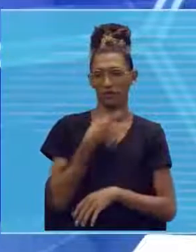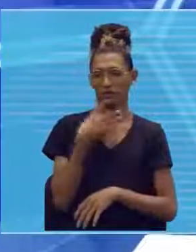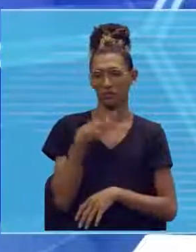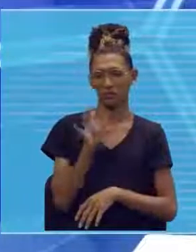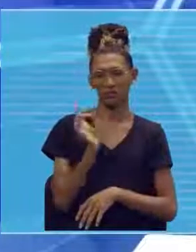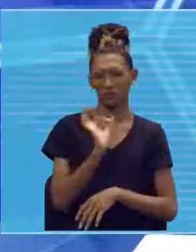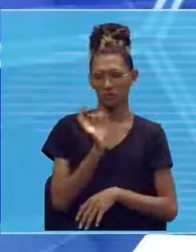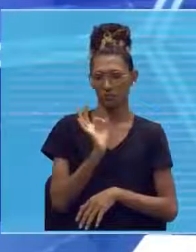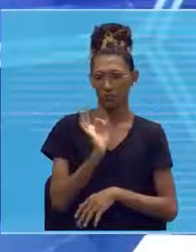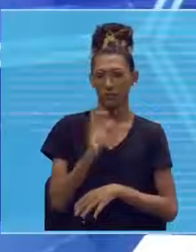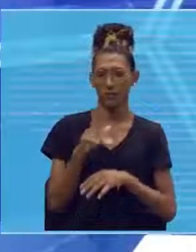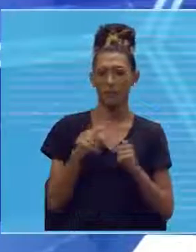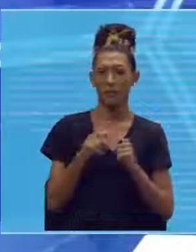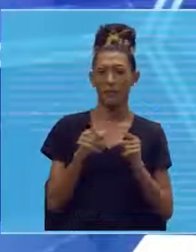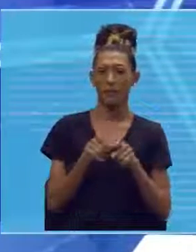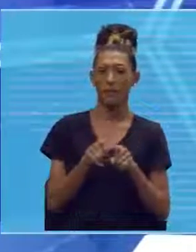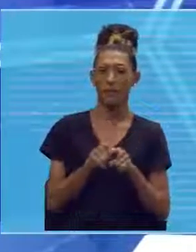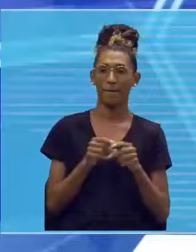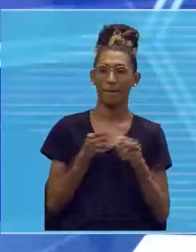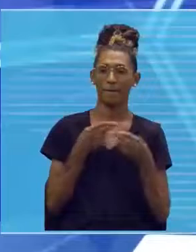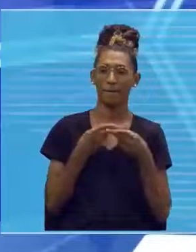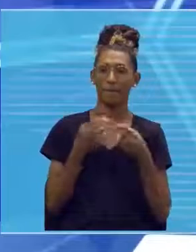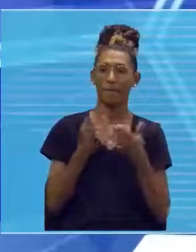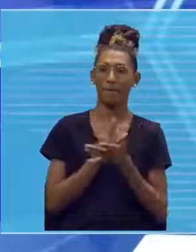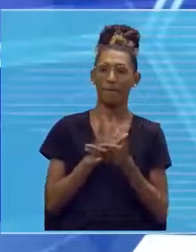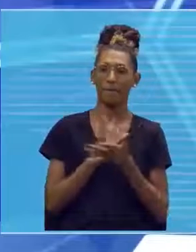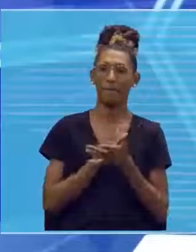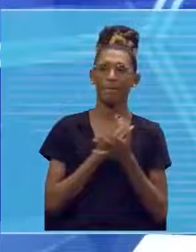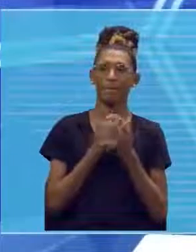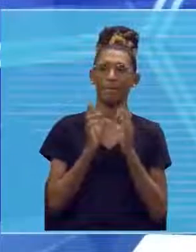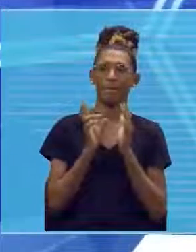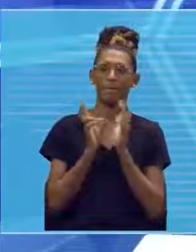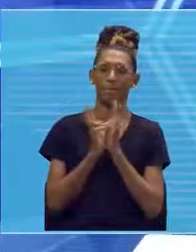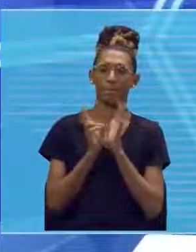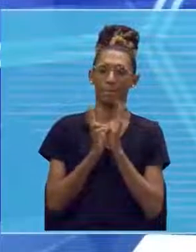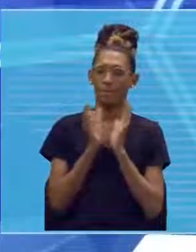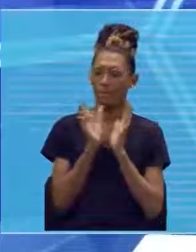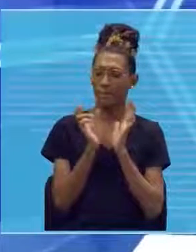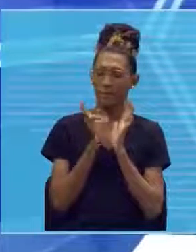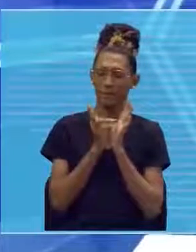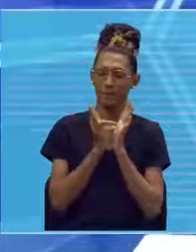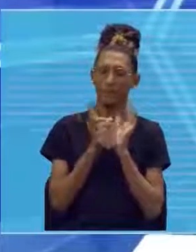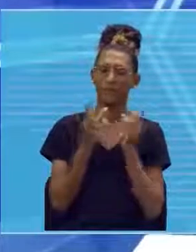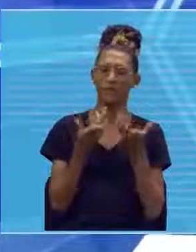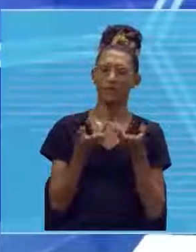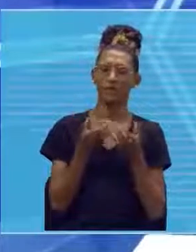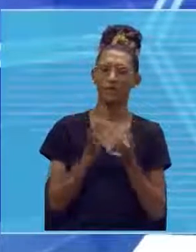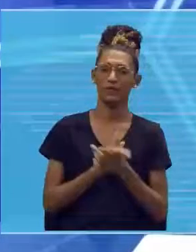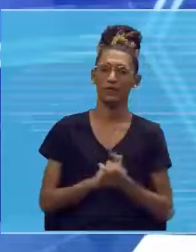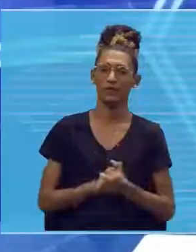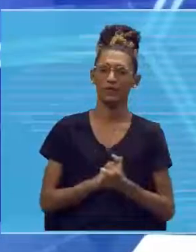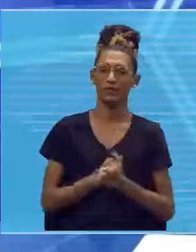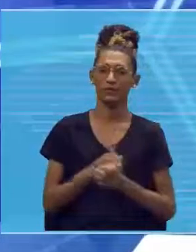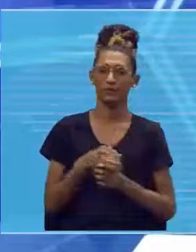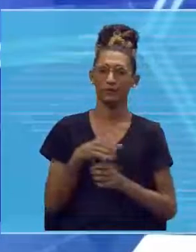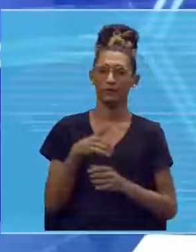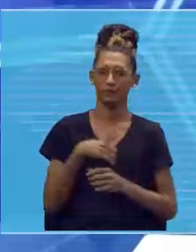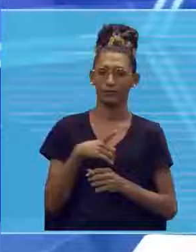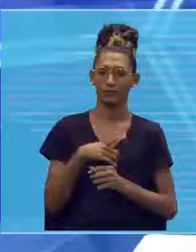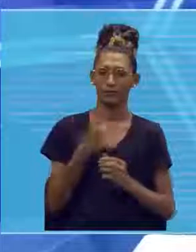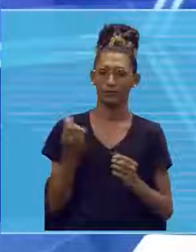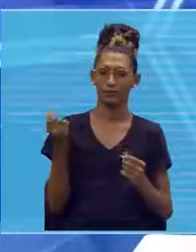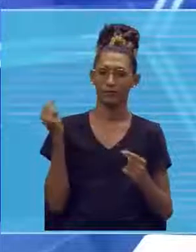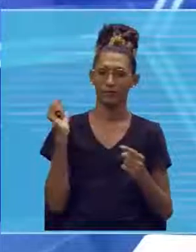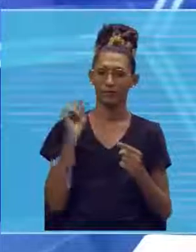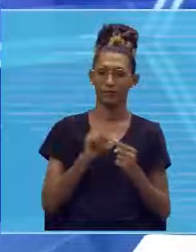muitas apesar de usarmos várias né aqui no nosso cotidiano a gente traz aí nessa